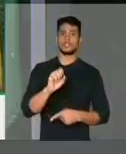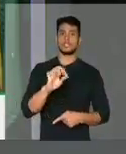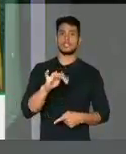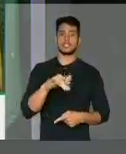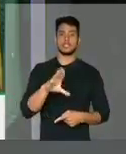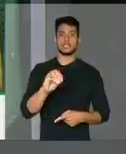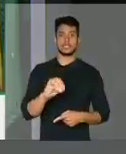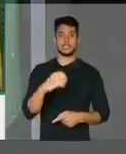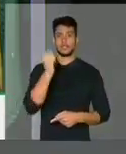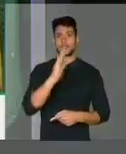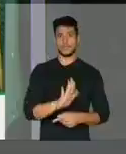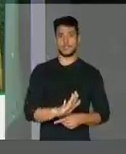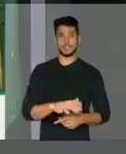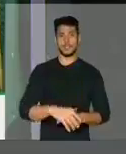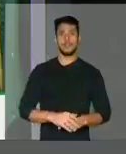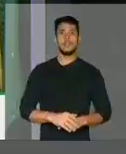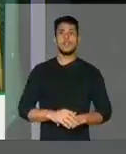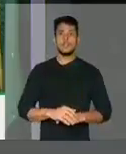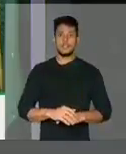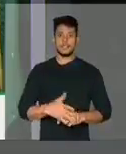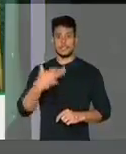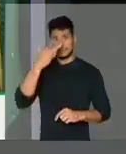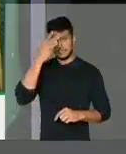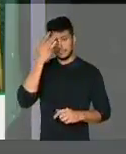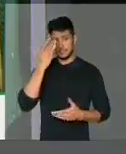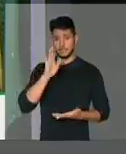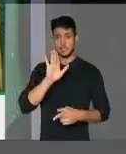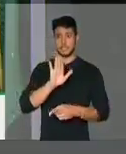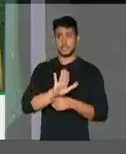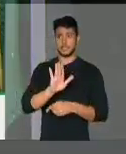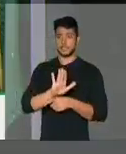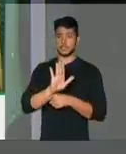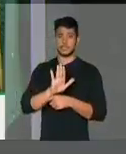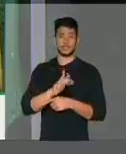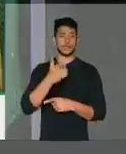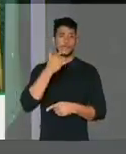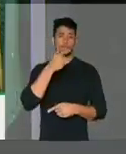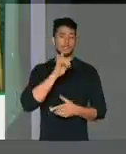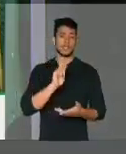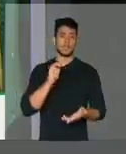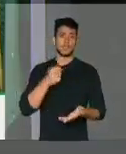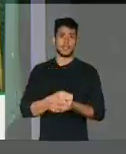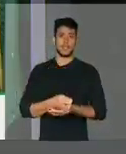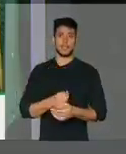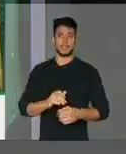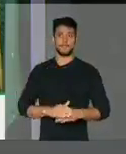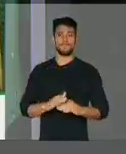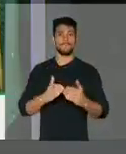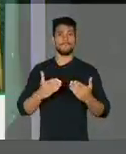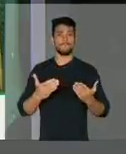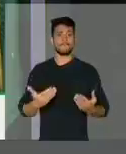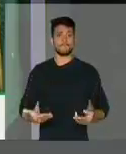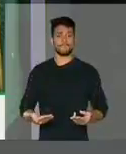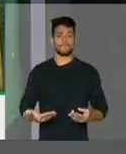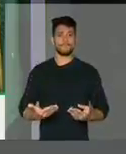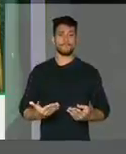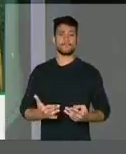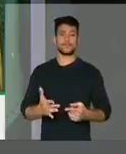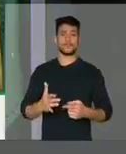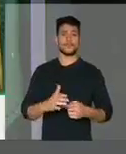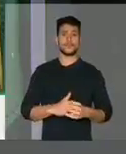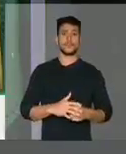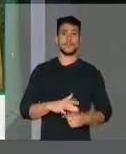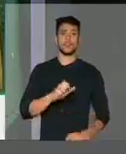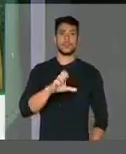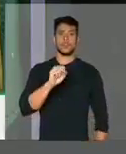cabe no bolso do consumidor, do contribuinte, do eleitor, que são as mesmas pessoas. Então, este Estado